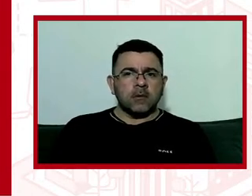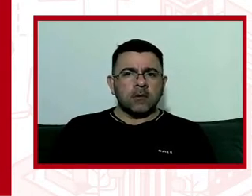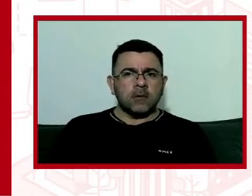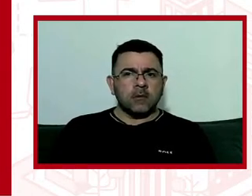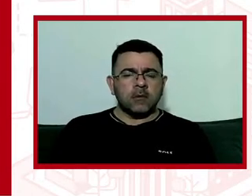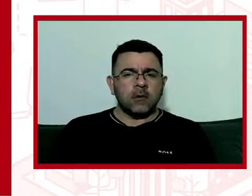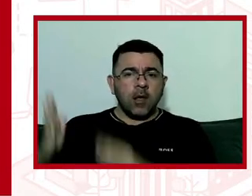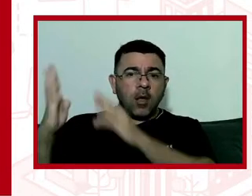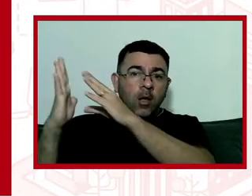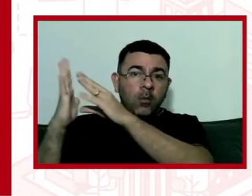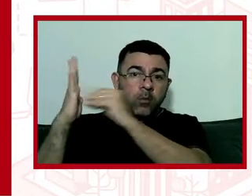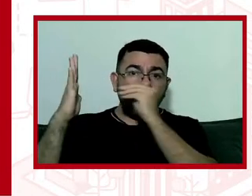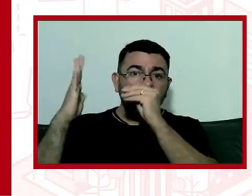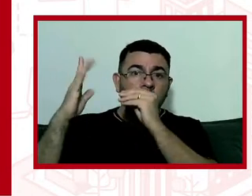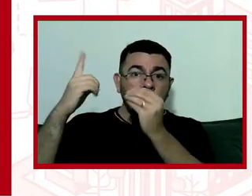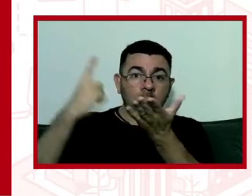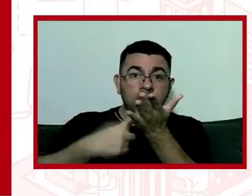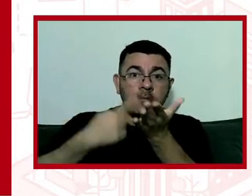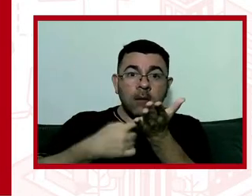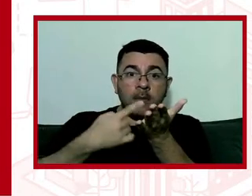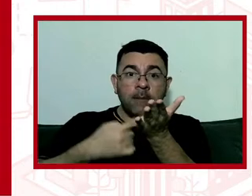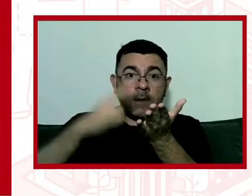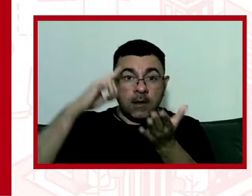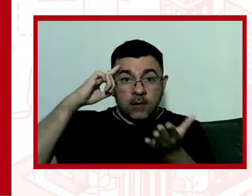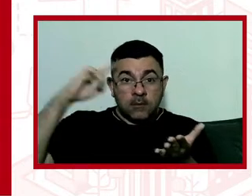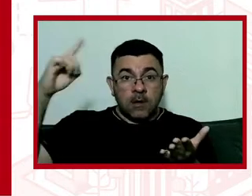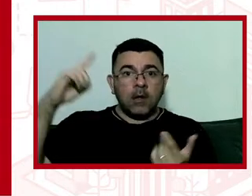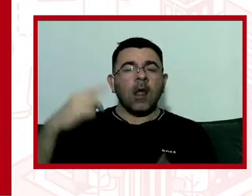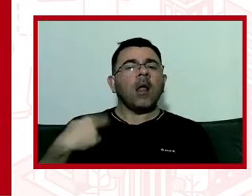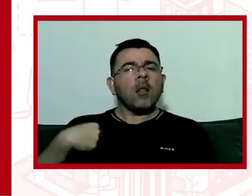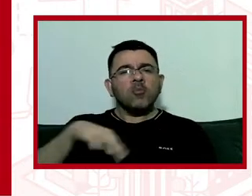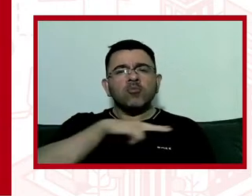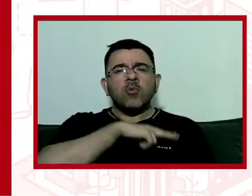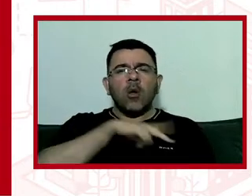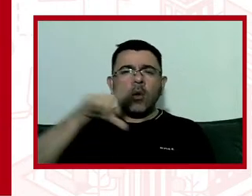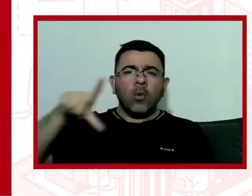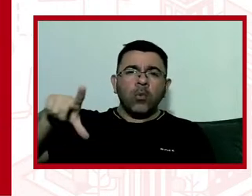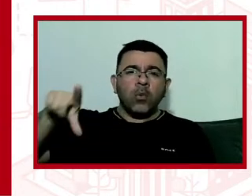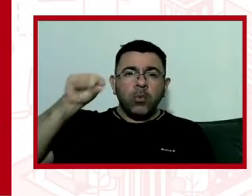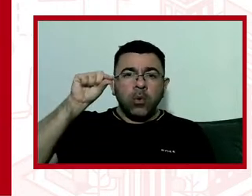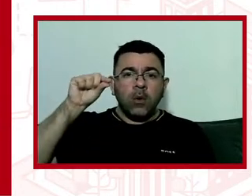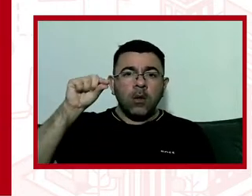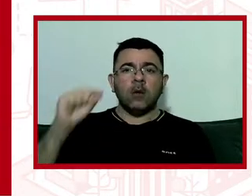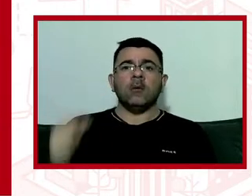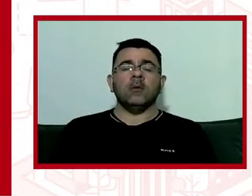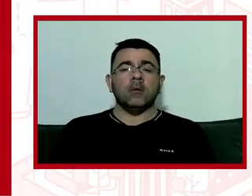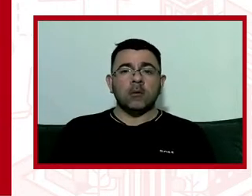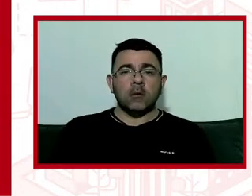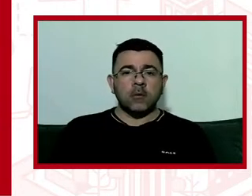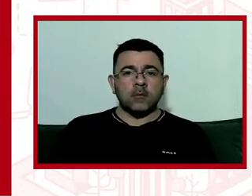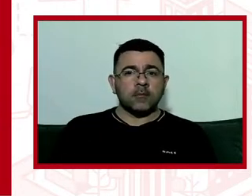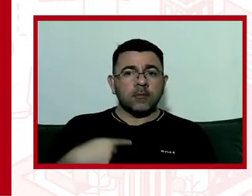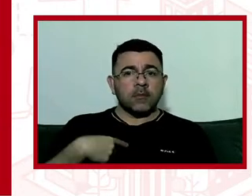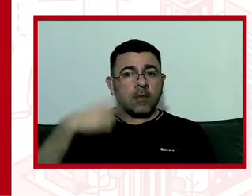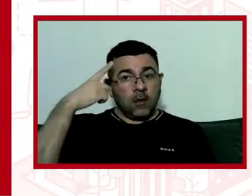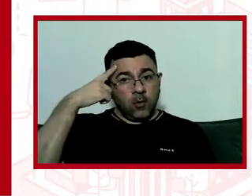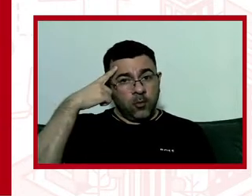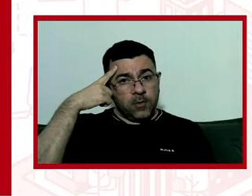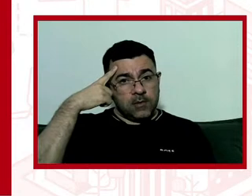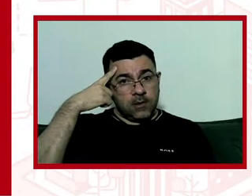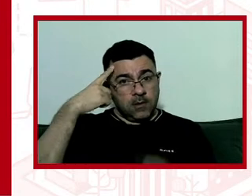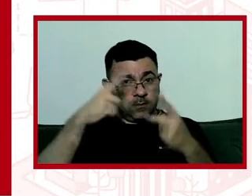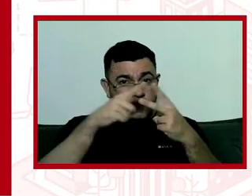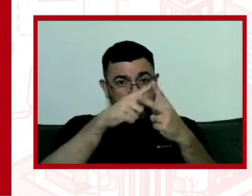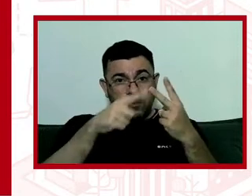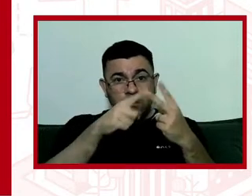agendamento o que que isso resultou Nós escolhemos ali quando eu tomei essa decisão eu pensei em algumas coisas a primeira